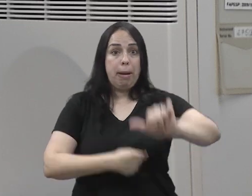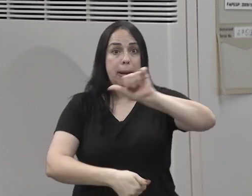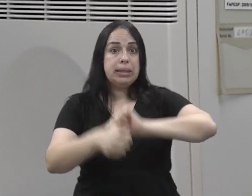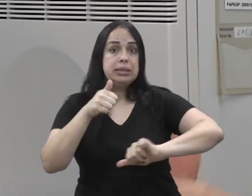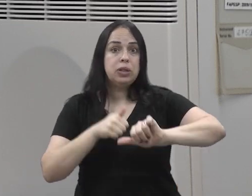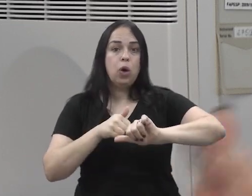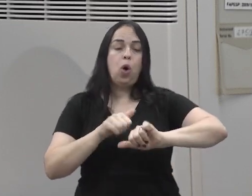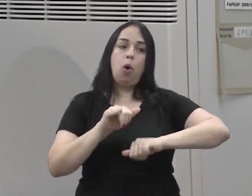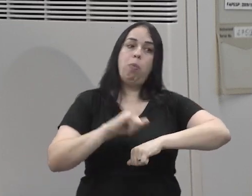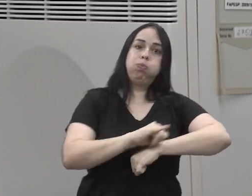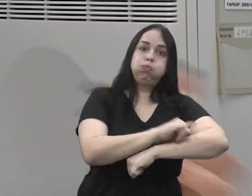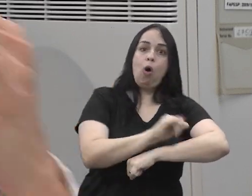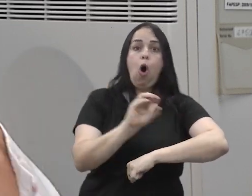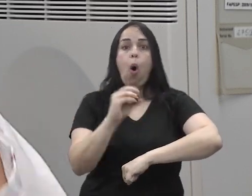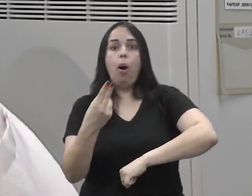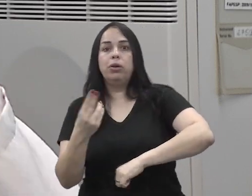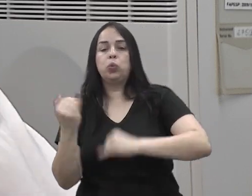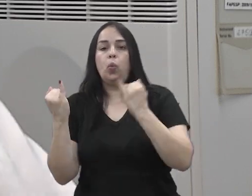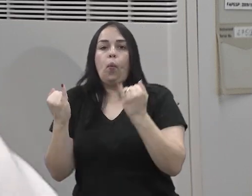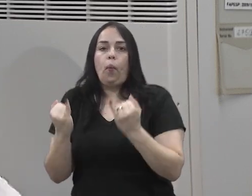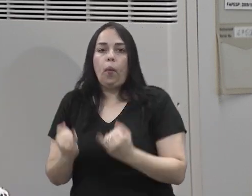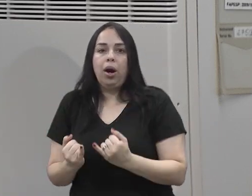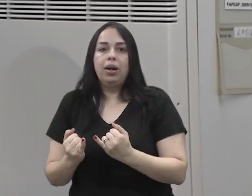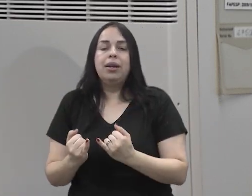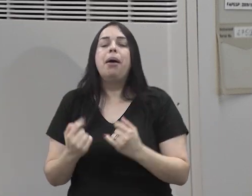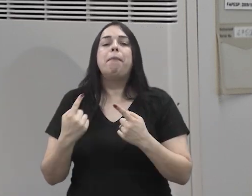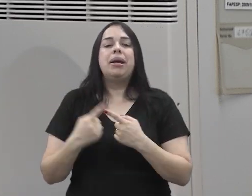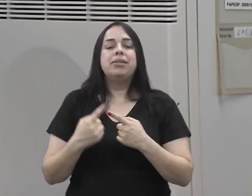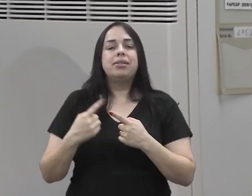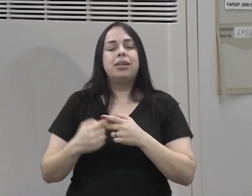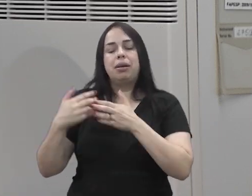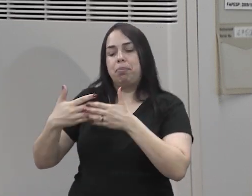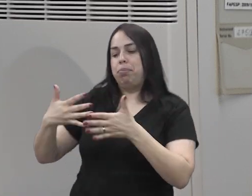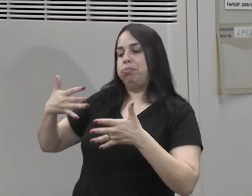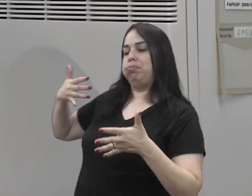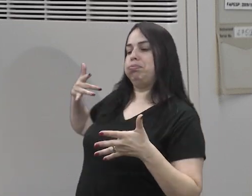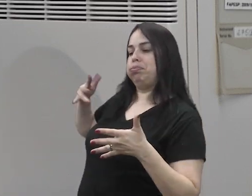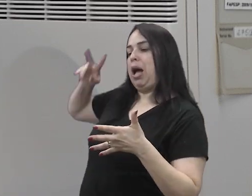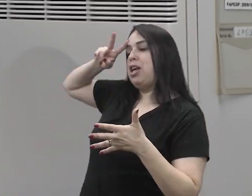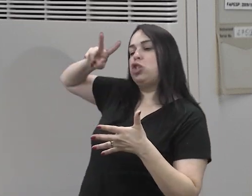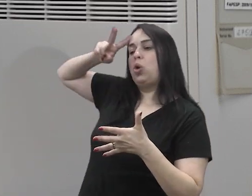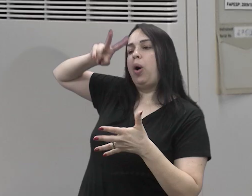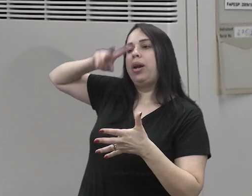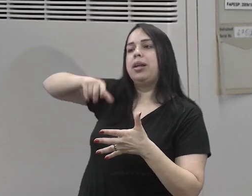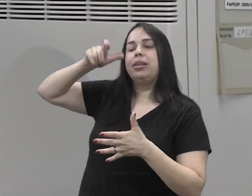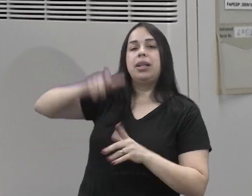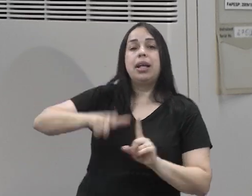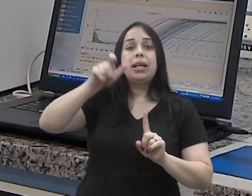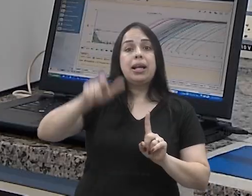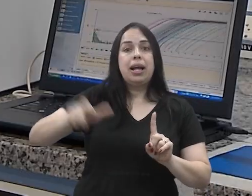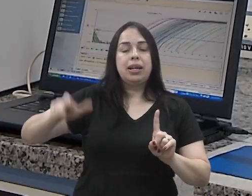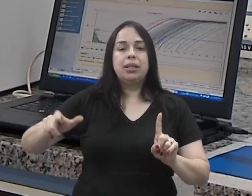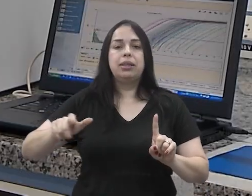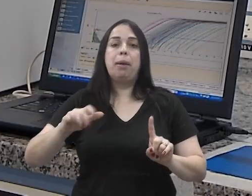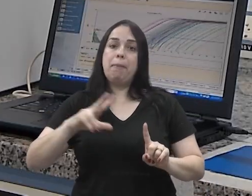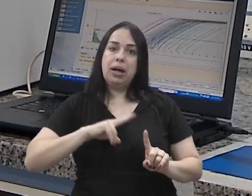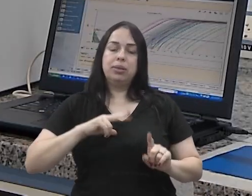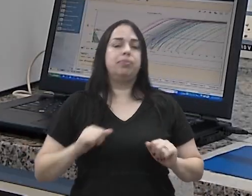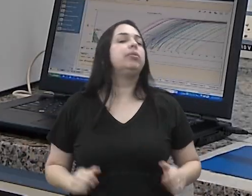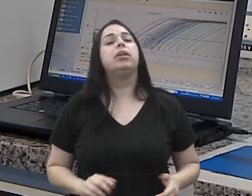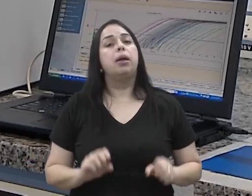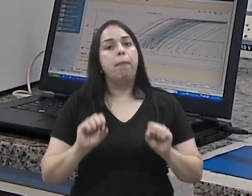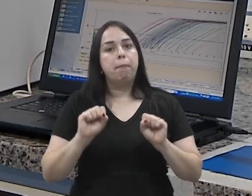corpo humano, seja ganho ou perda de peso, todo o histórico do indivíduo pode fazer a diferença. Você pode